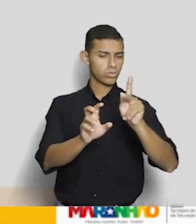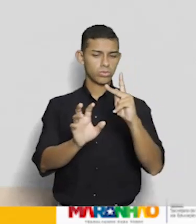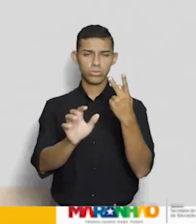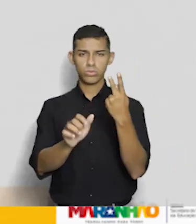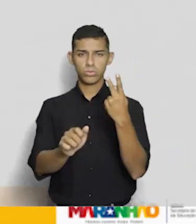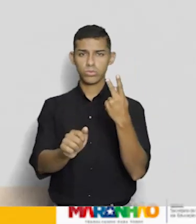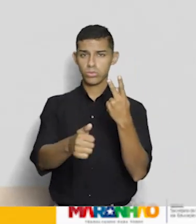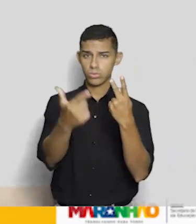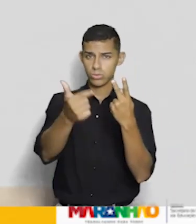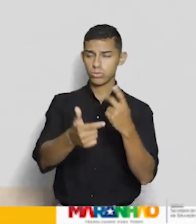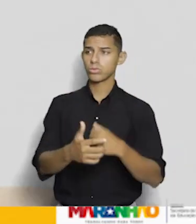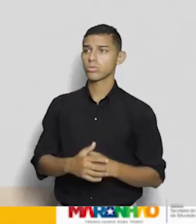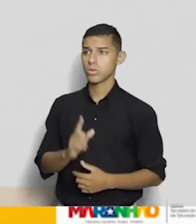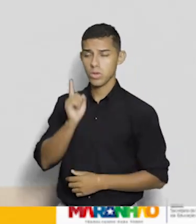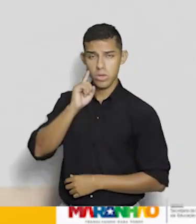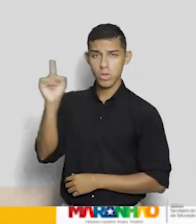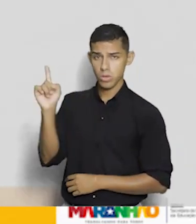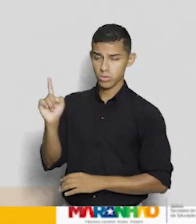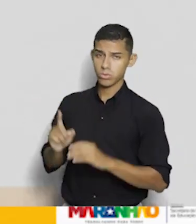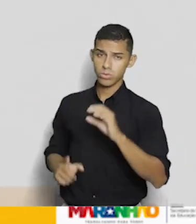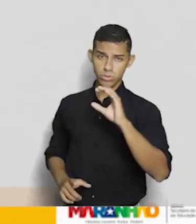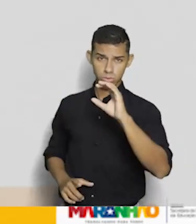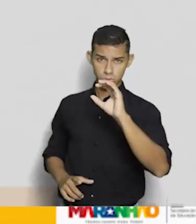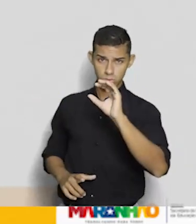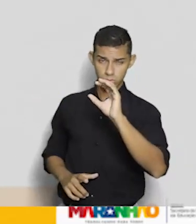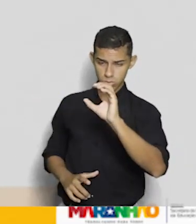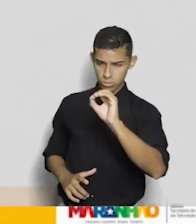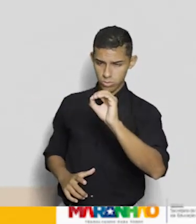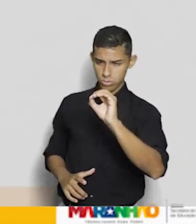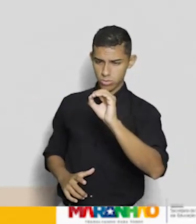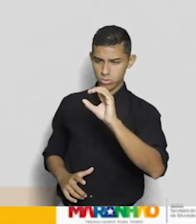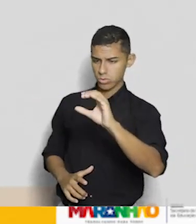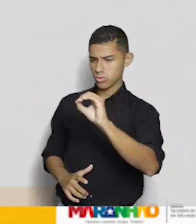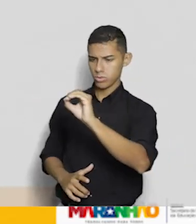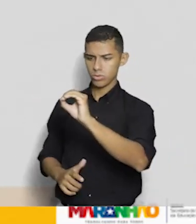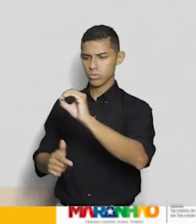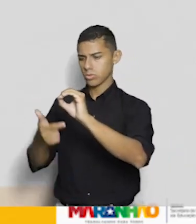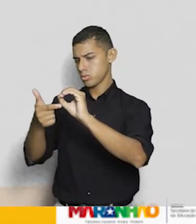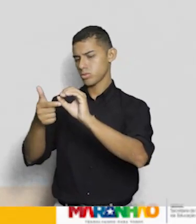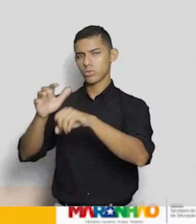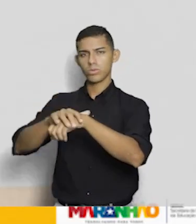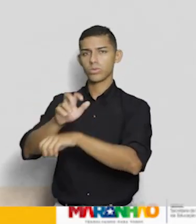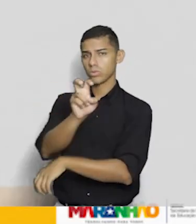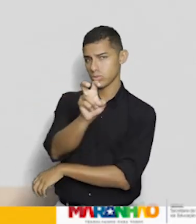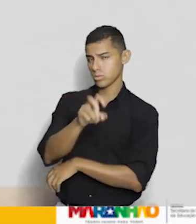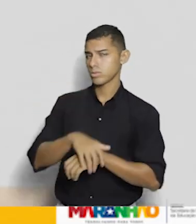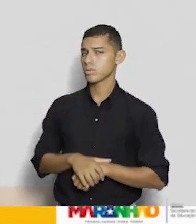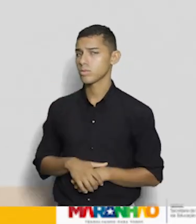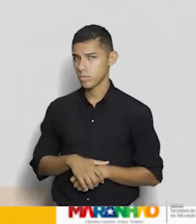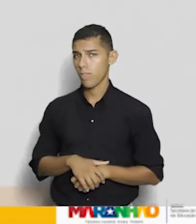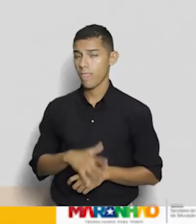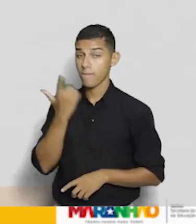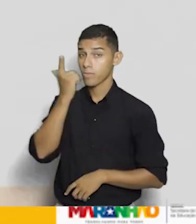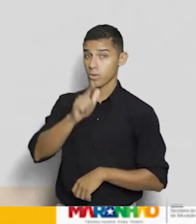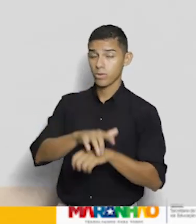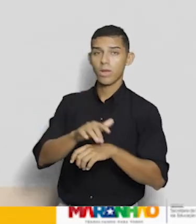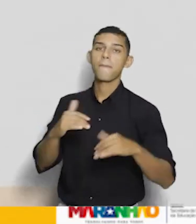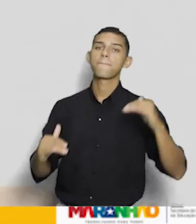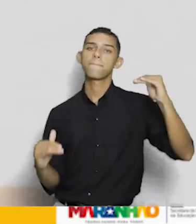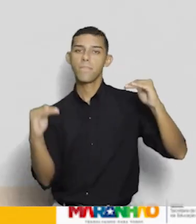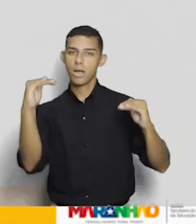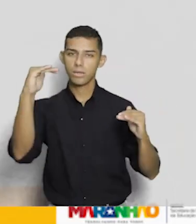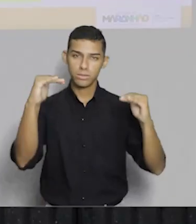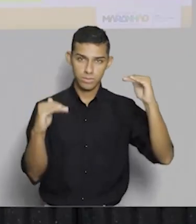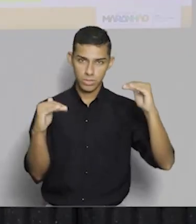CO2 O dióxido de carbono ou gás carbônico Vale sim a gente chegou a esse valor cinco devido